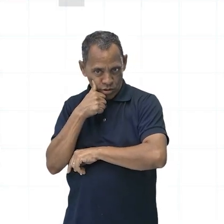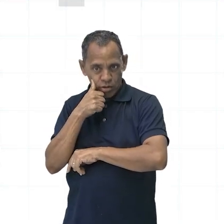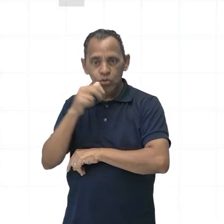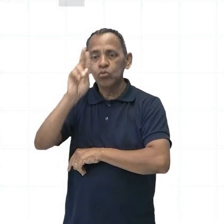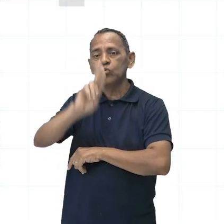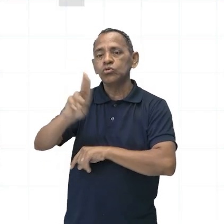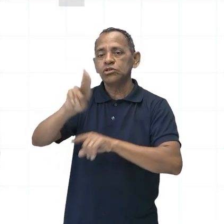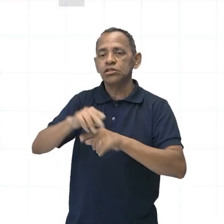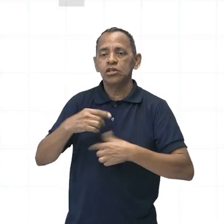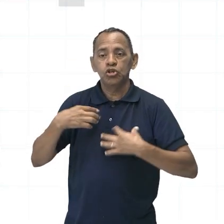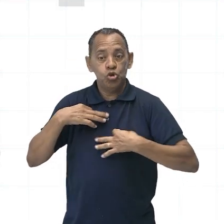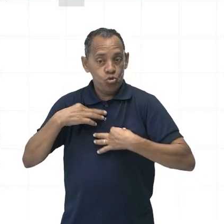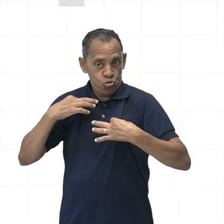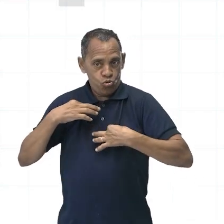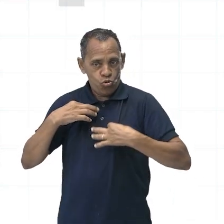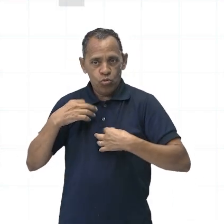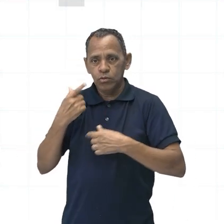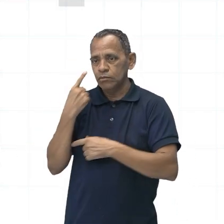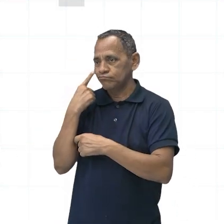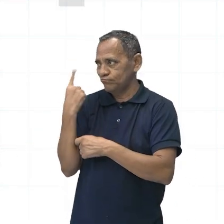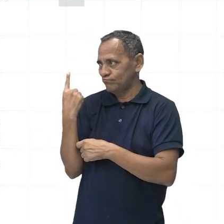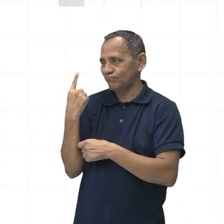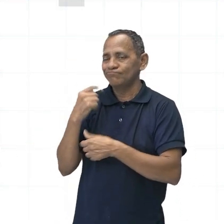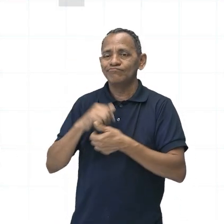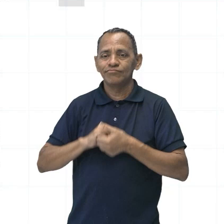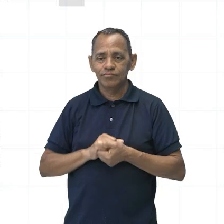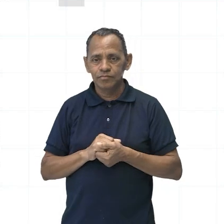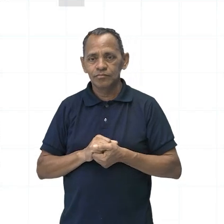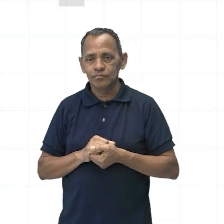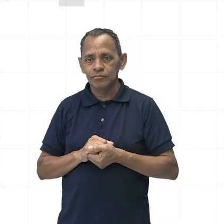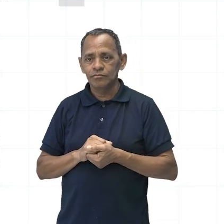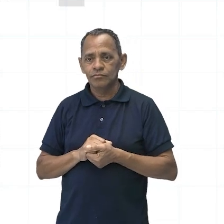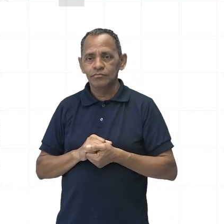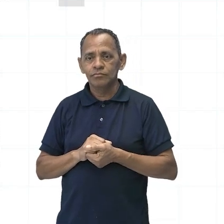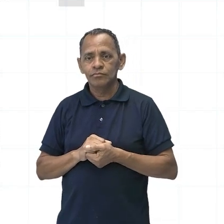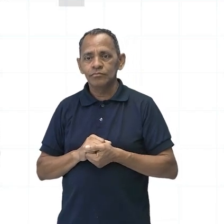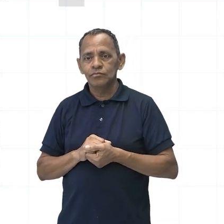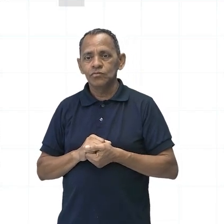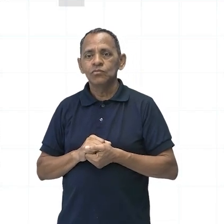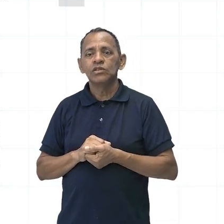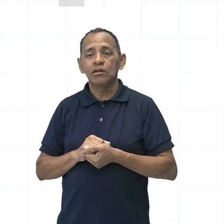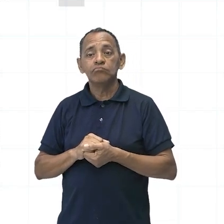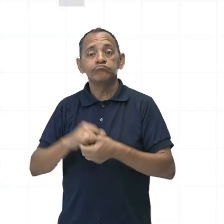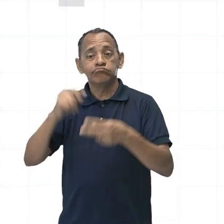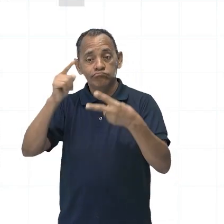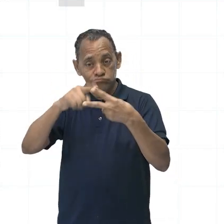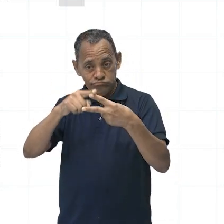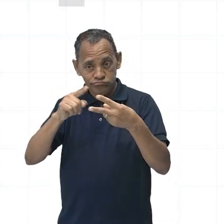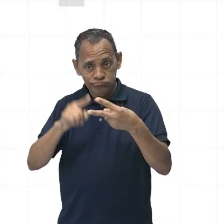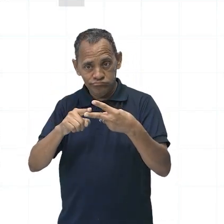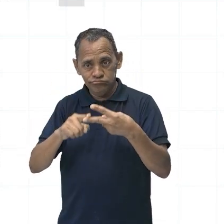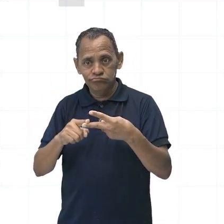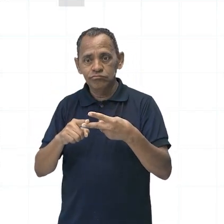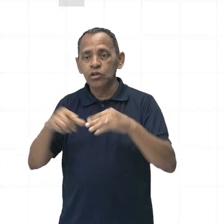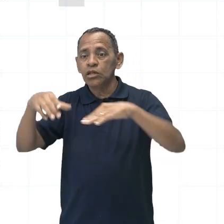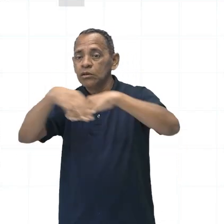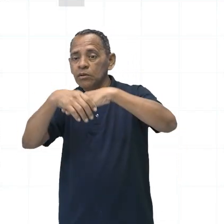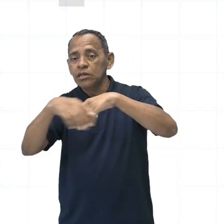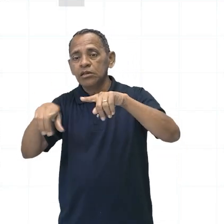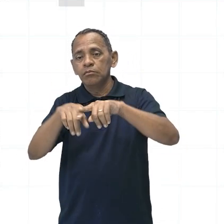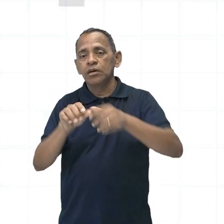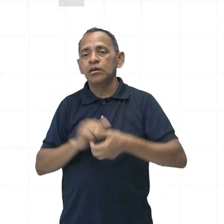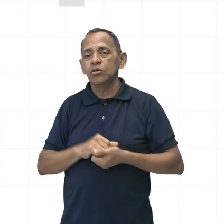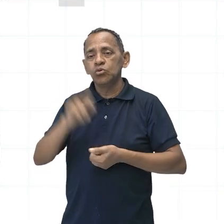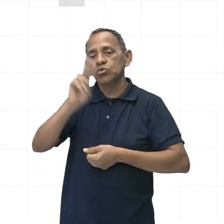utilizando esse figurino, né? Os figurinos clássicos, como tutus e sapatilhas de balé, são frequentemente